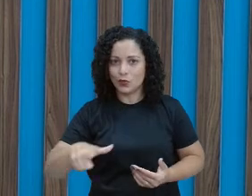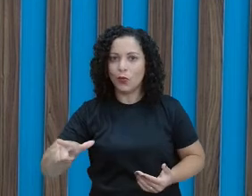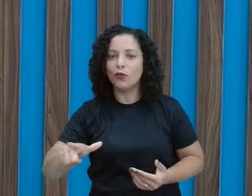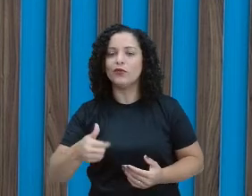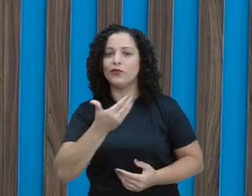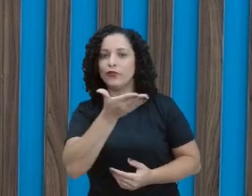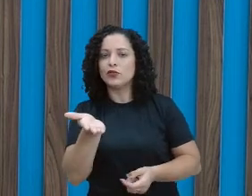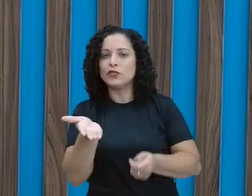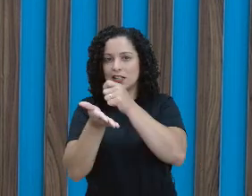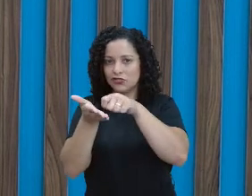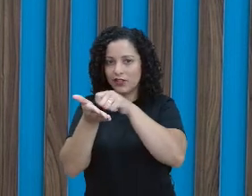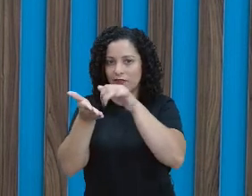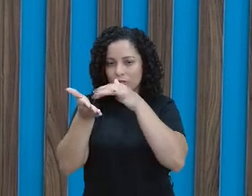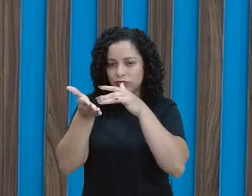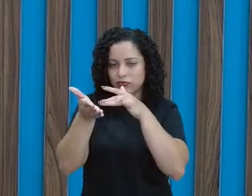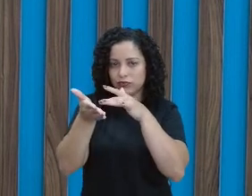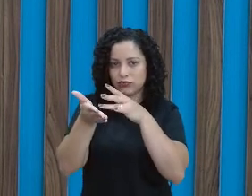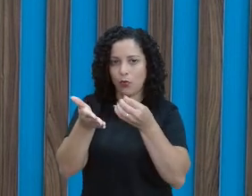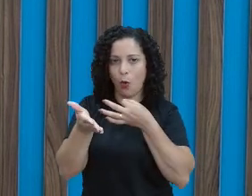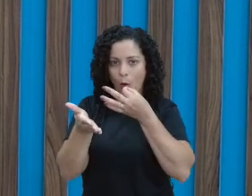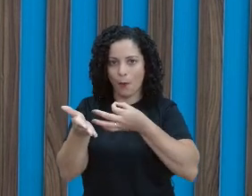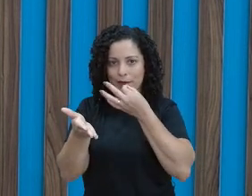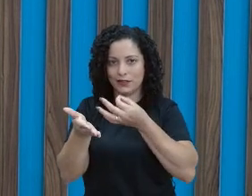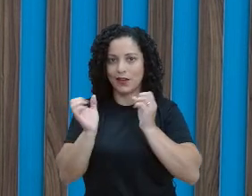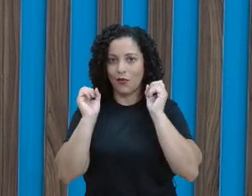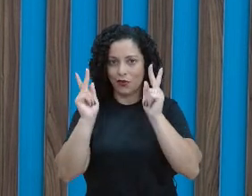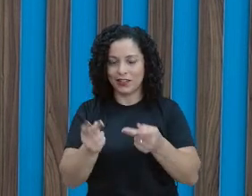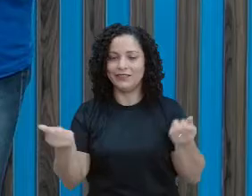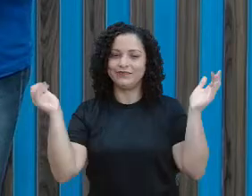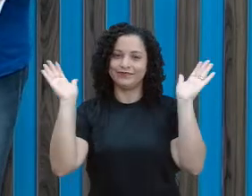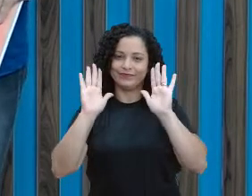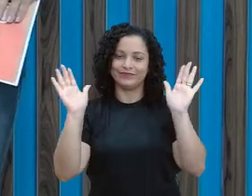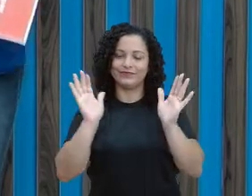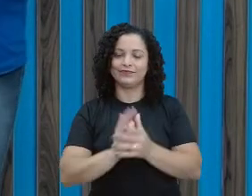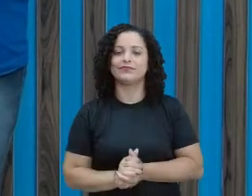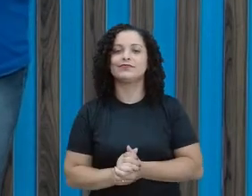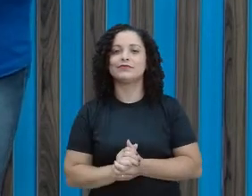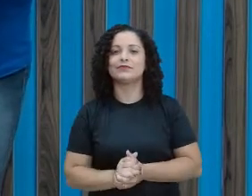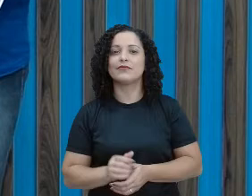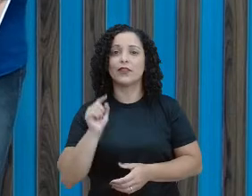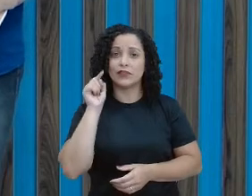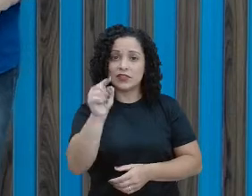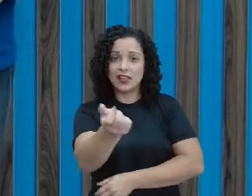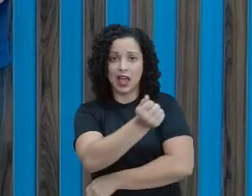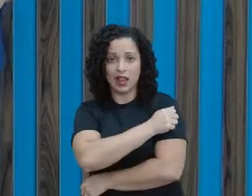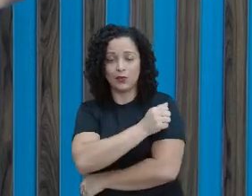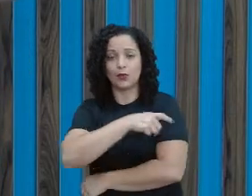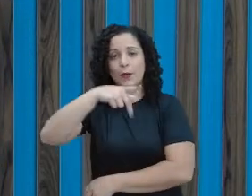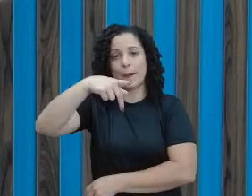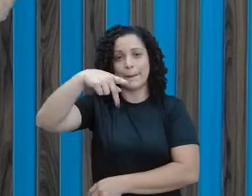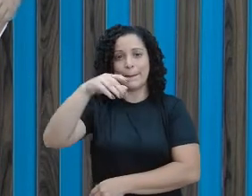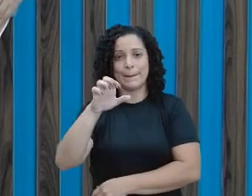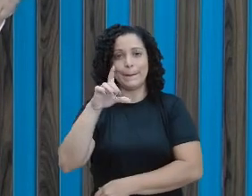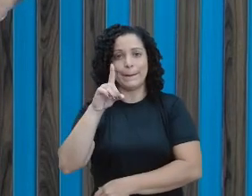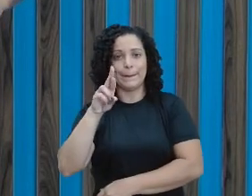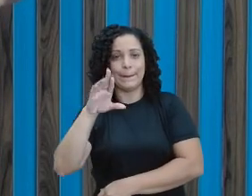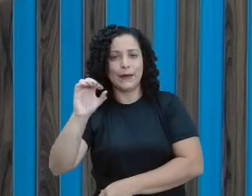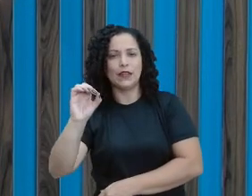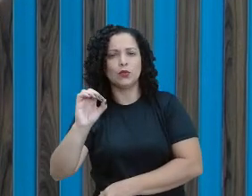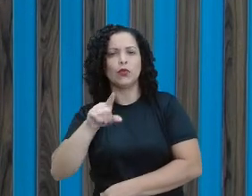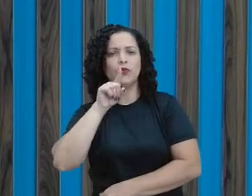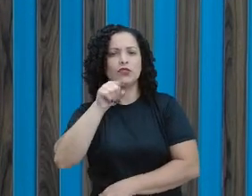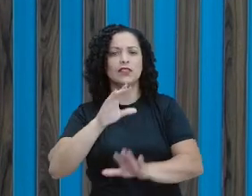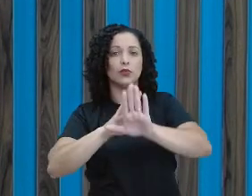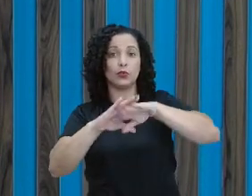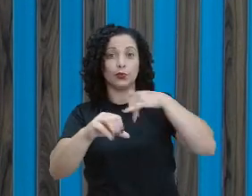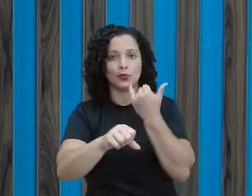se você escrever aqui, tá certo? Então, tchau, tchau, pessoal. Ô Pedro, se você coloque lá no YouTube a sua pergunta,